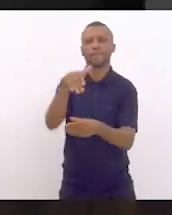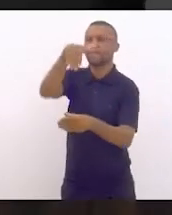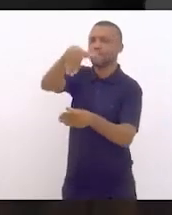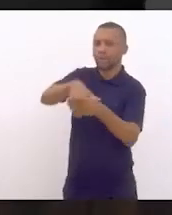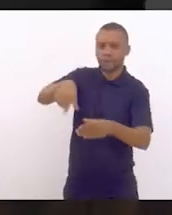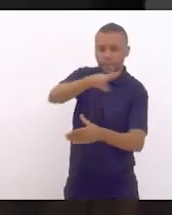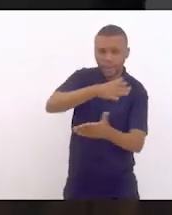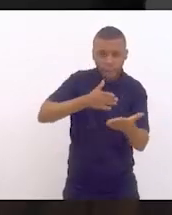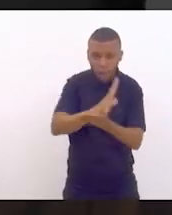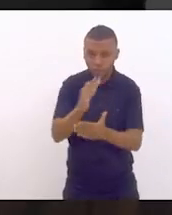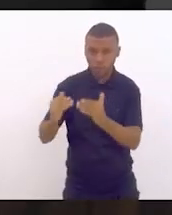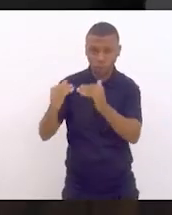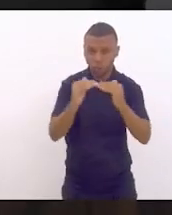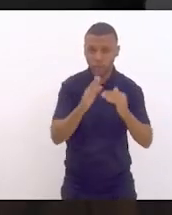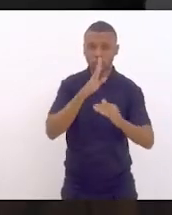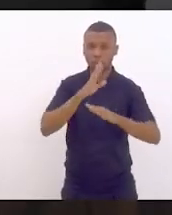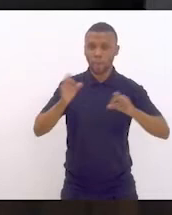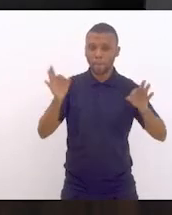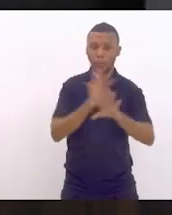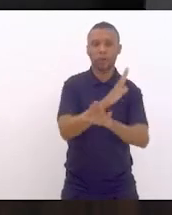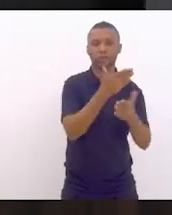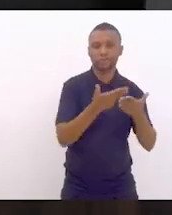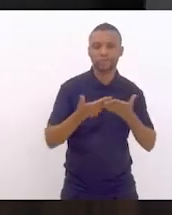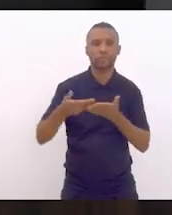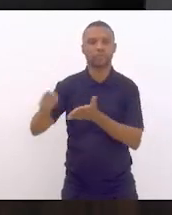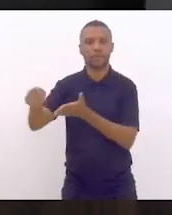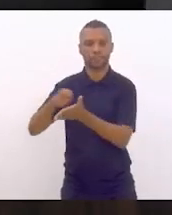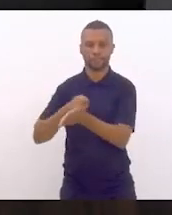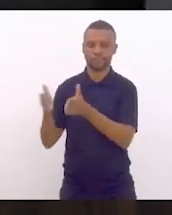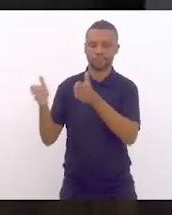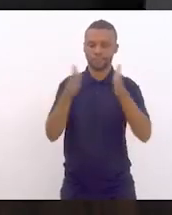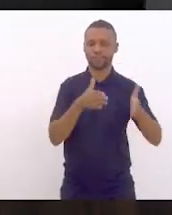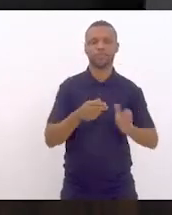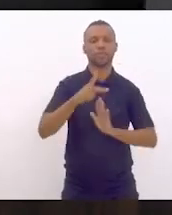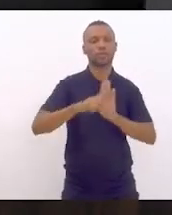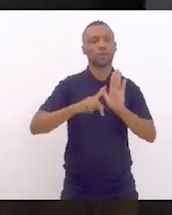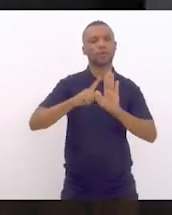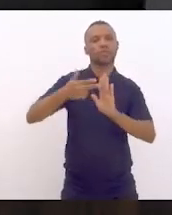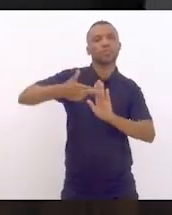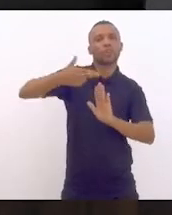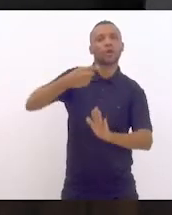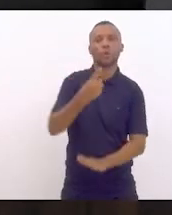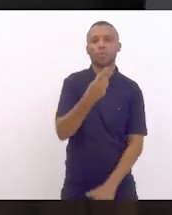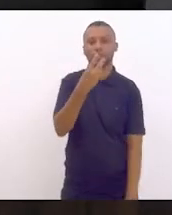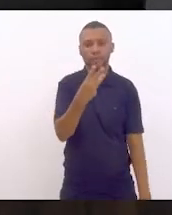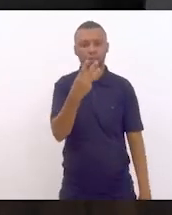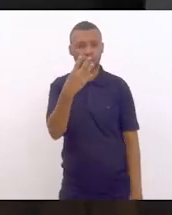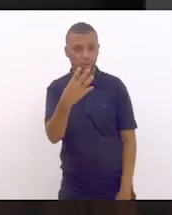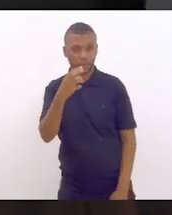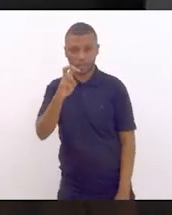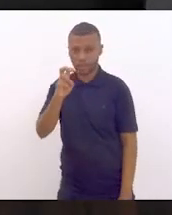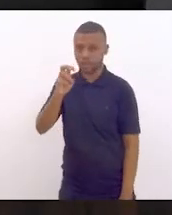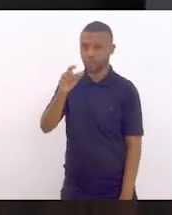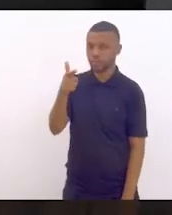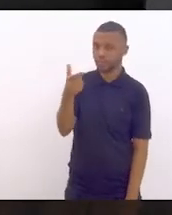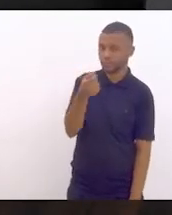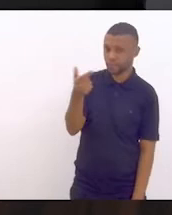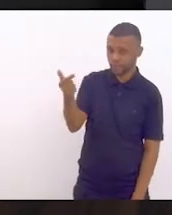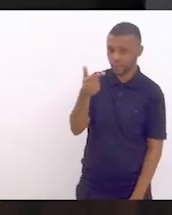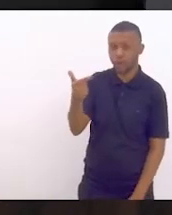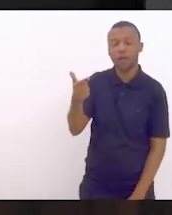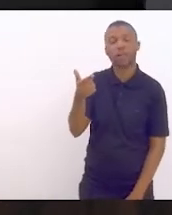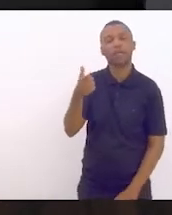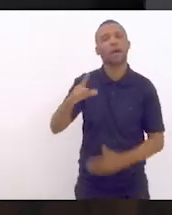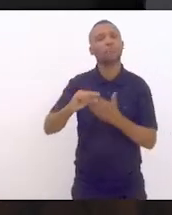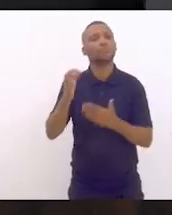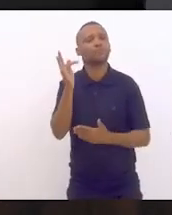os que aprovam permaneçam como estão, aprovado, vai à promulgação. Projeto de resolução 1345 de 22, de autoria do deputado Flávio Serafim